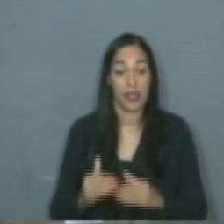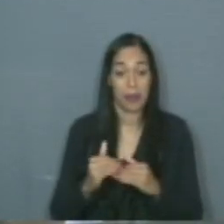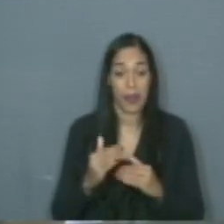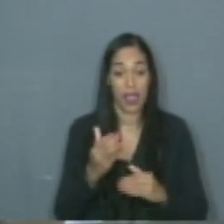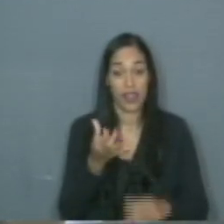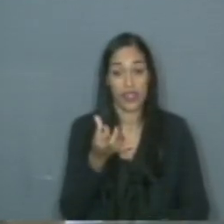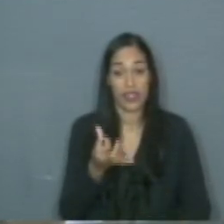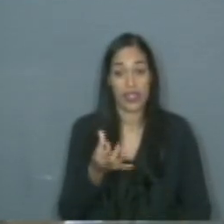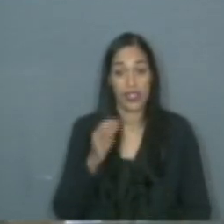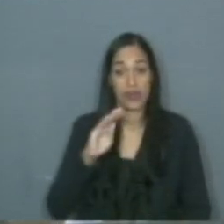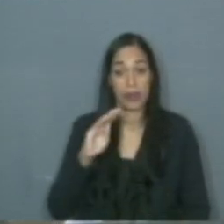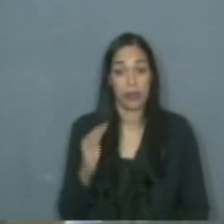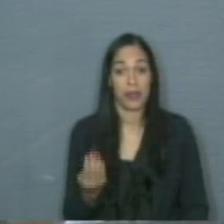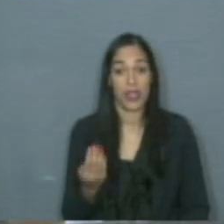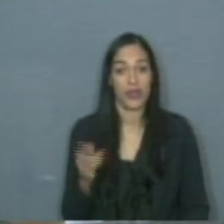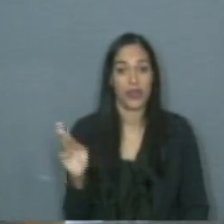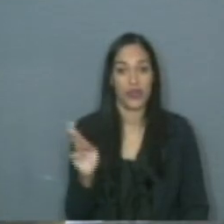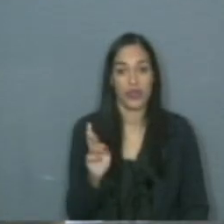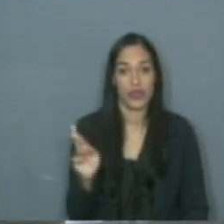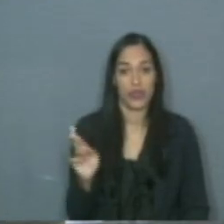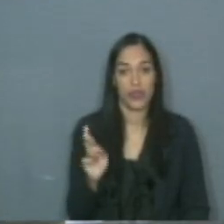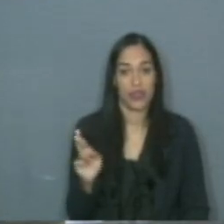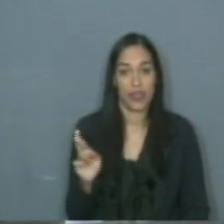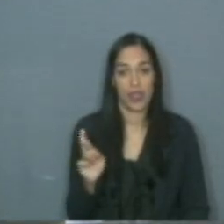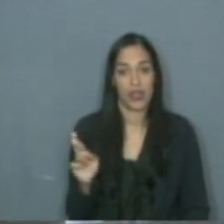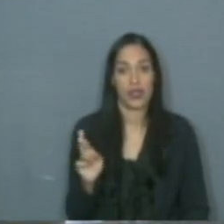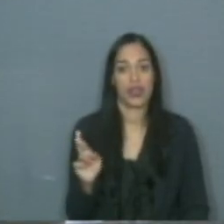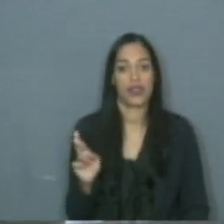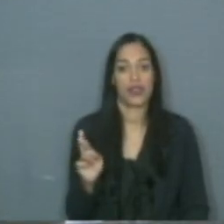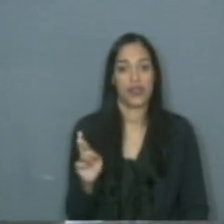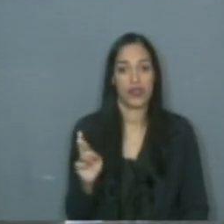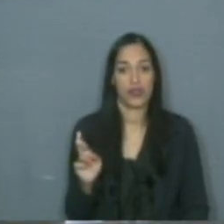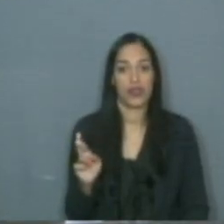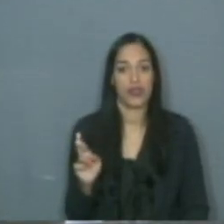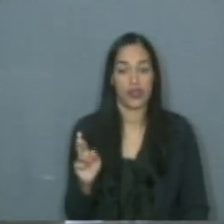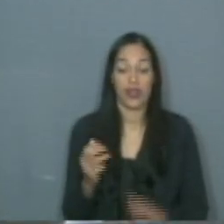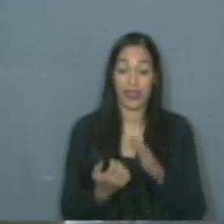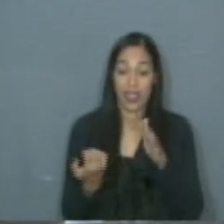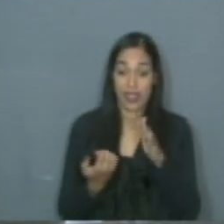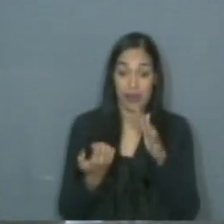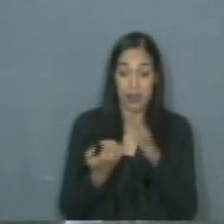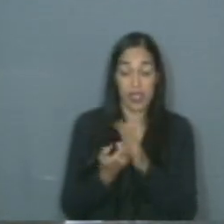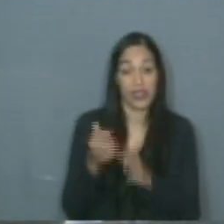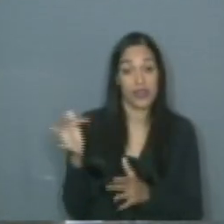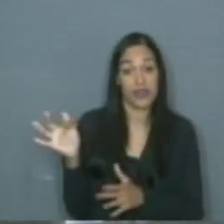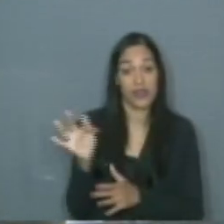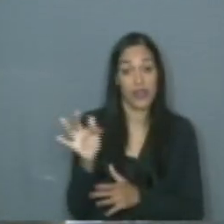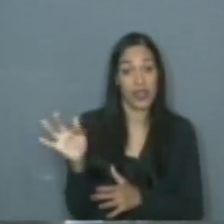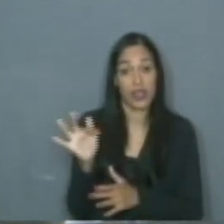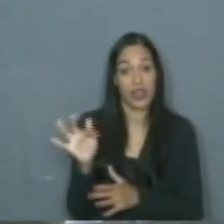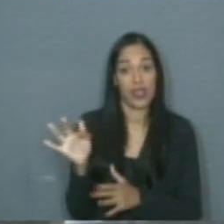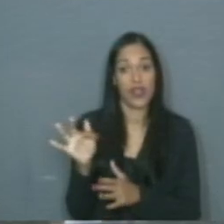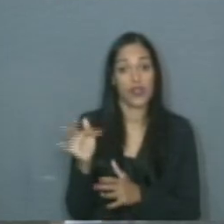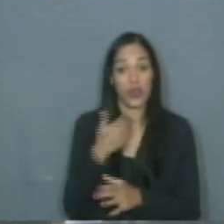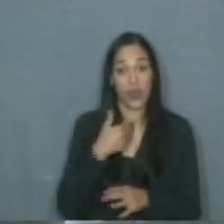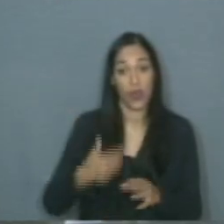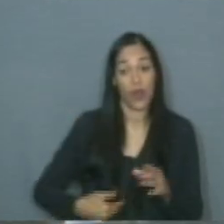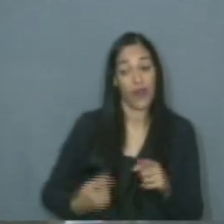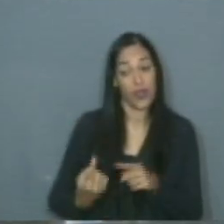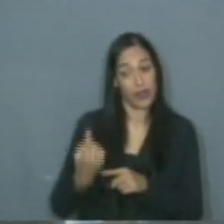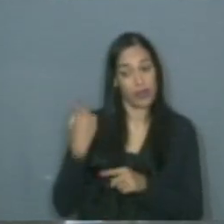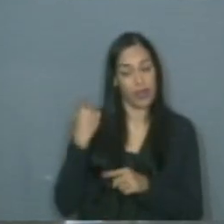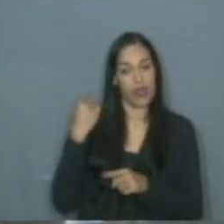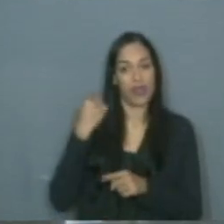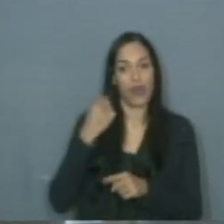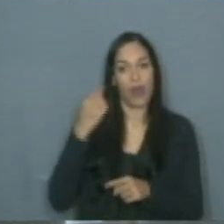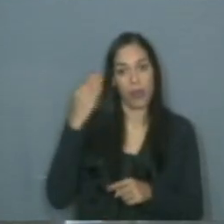6 bilhões de reais nas estatais federais. Essas estatais que no governo anterior do governo